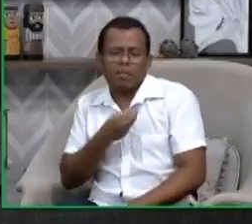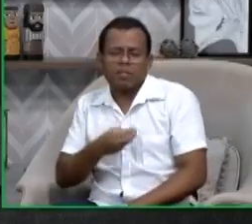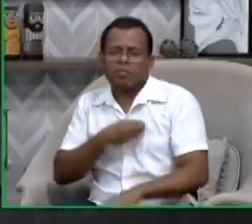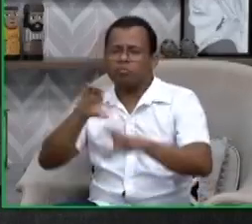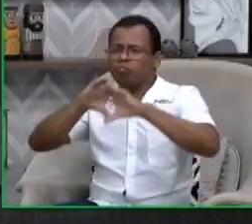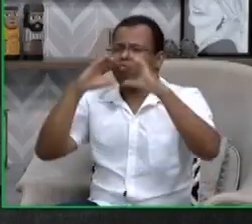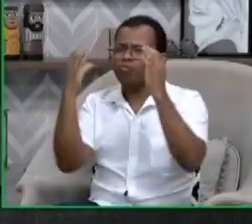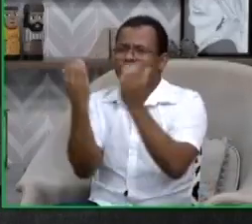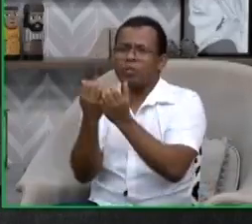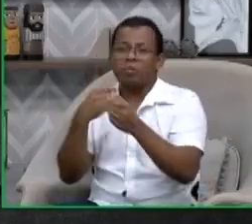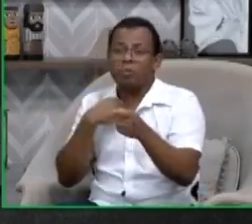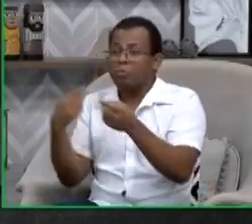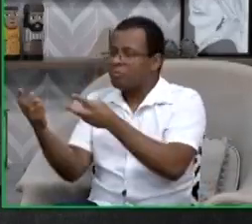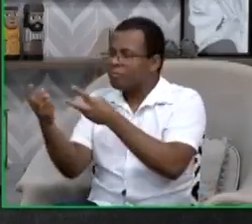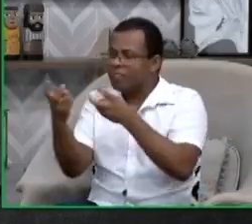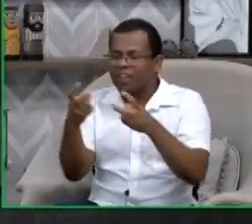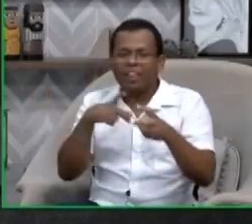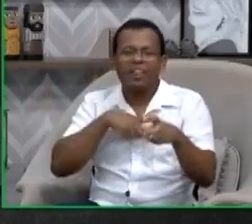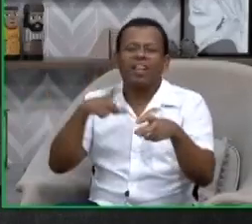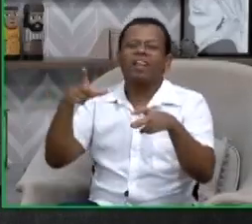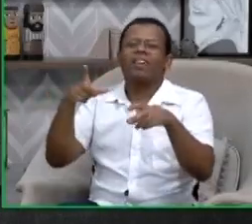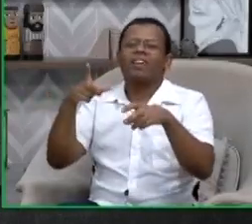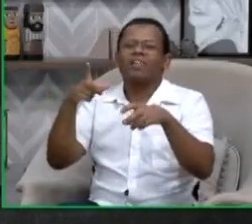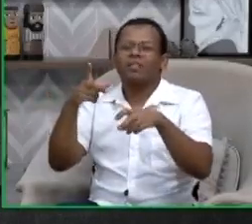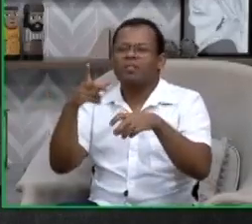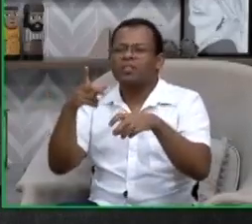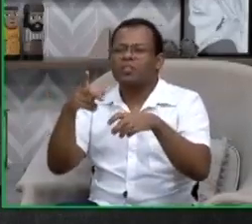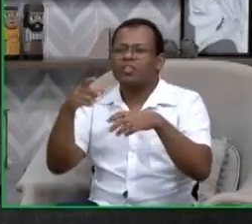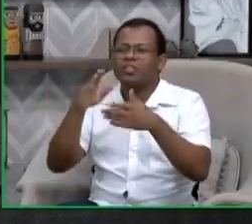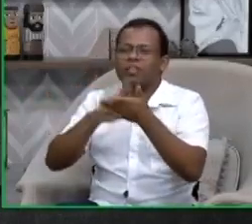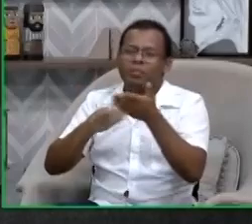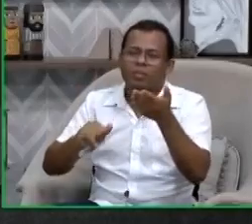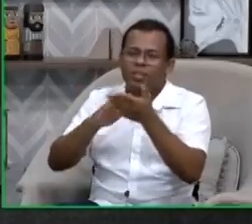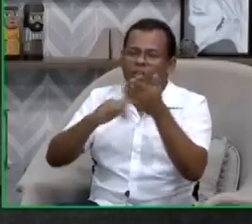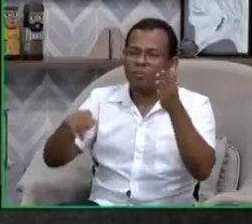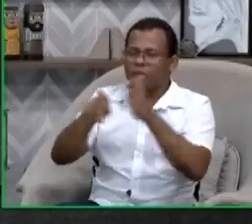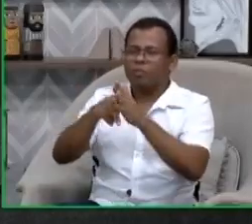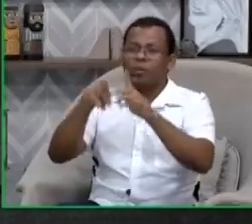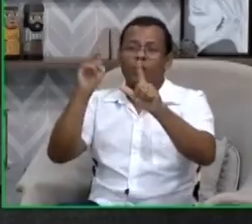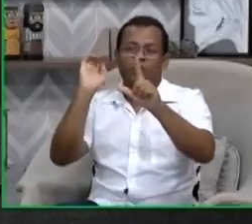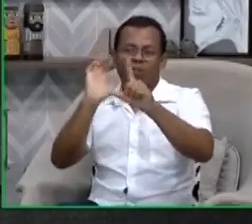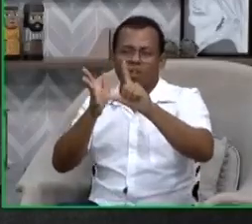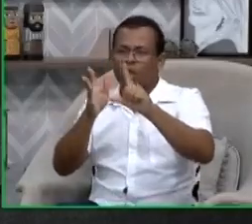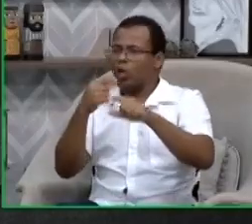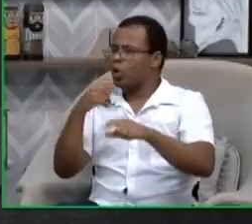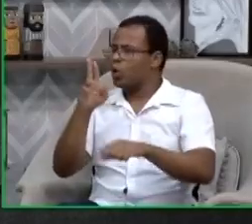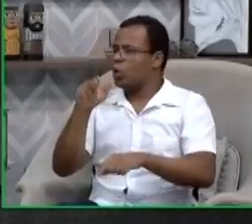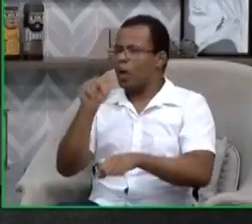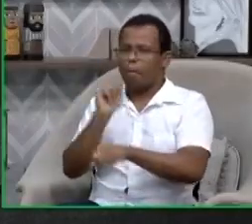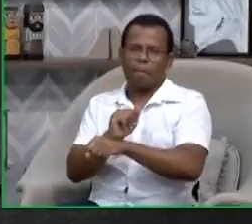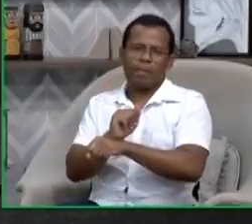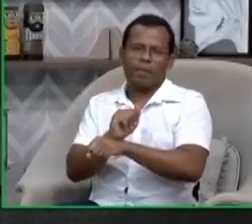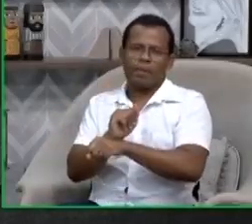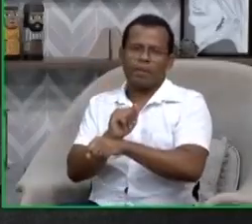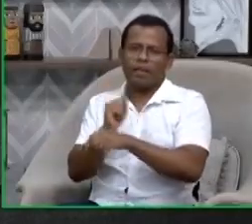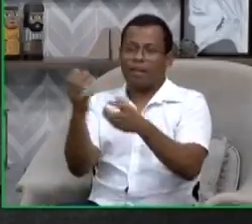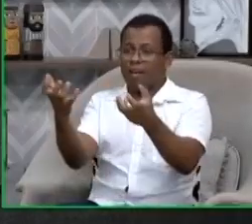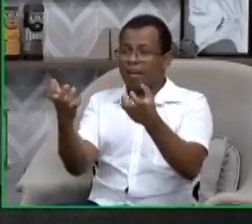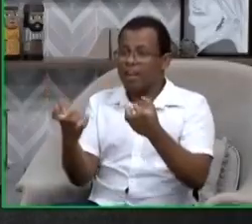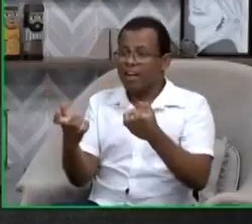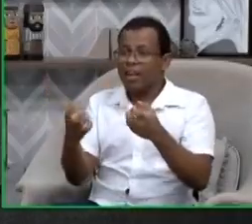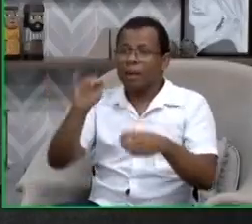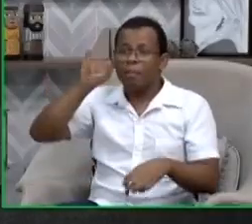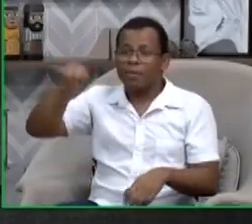ficarem antenadas também nas atividades do DELI, nosso departamento, porque a gente não para, né? Inclusive, eu gostaria de aproveitar